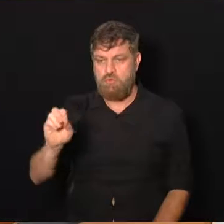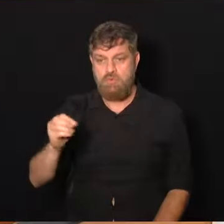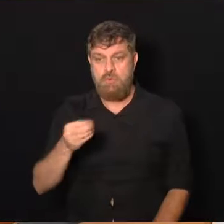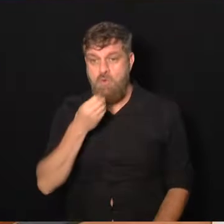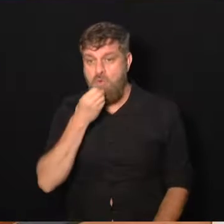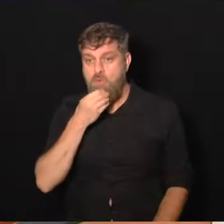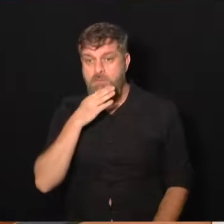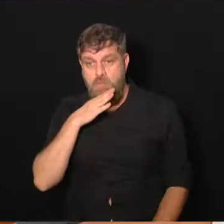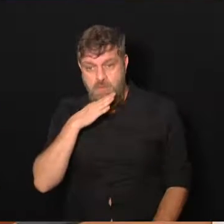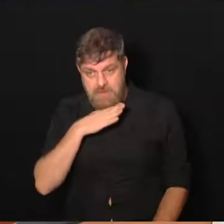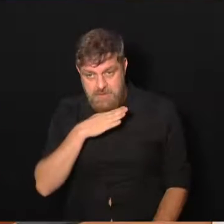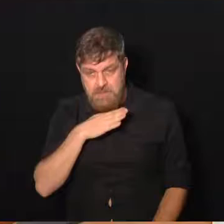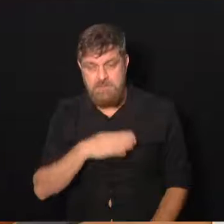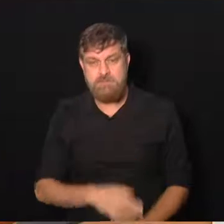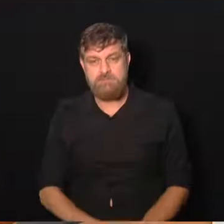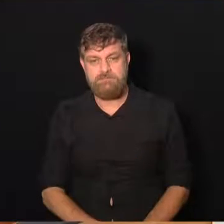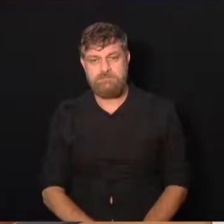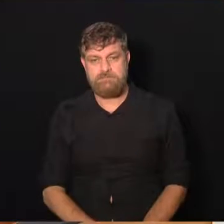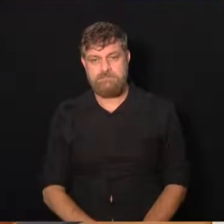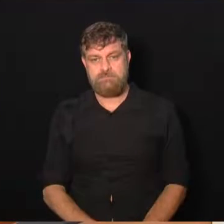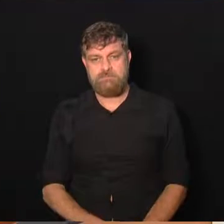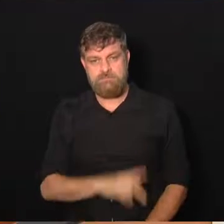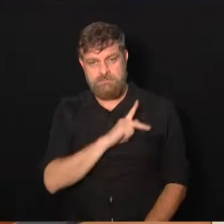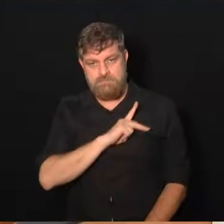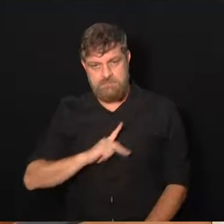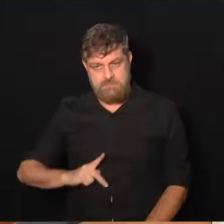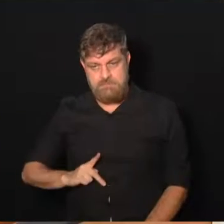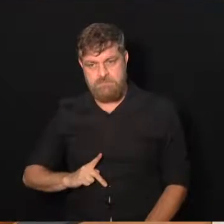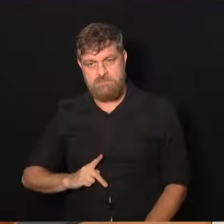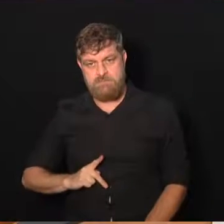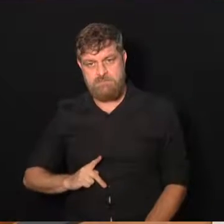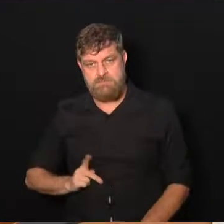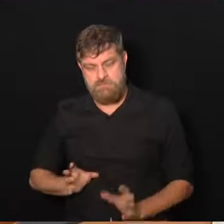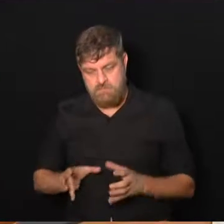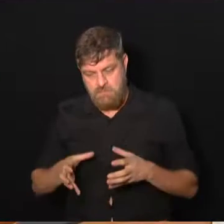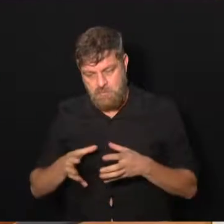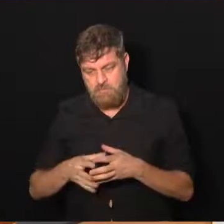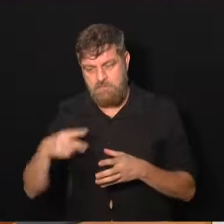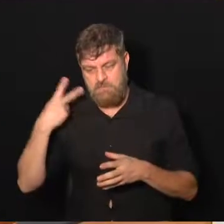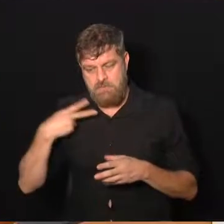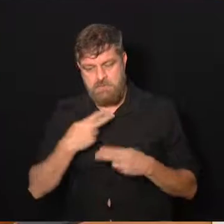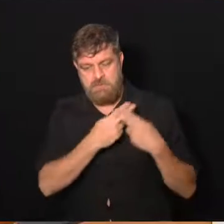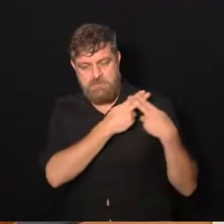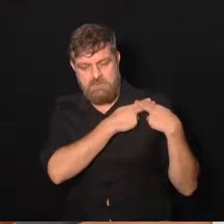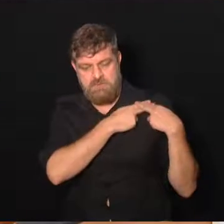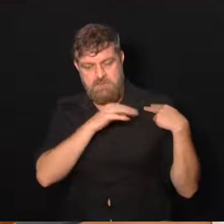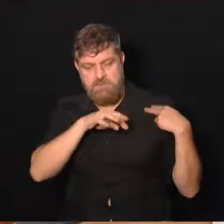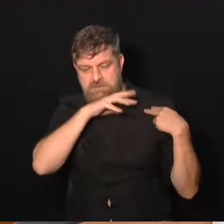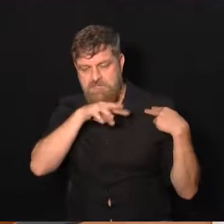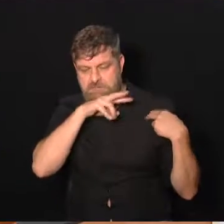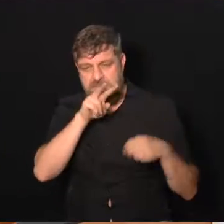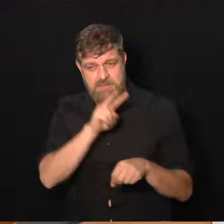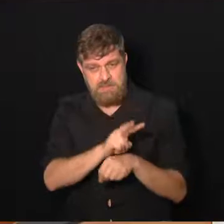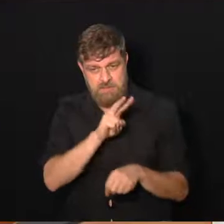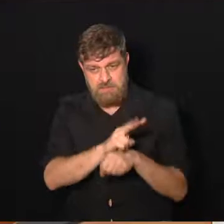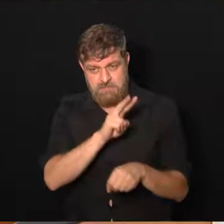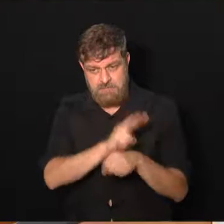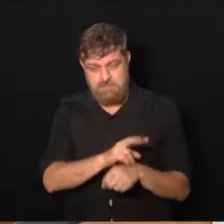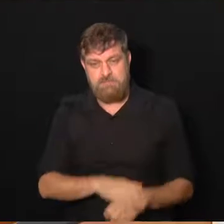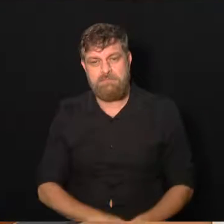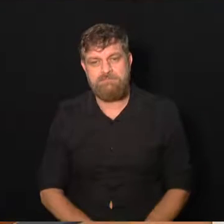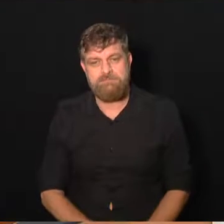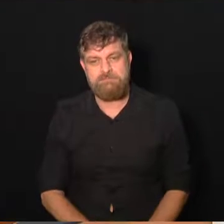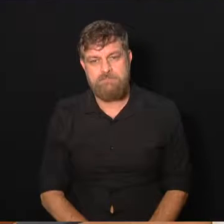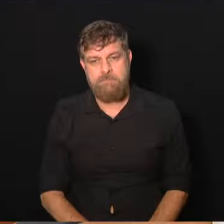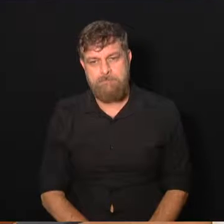tarde, vereador, presidente desta preciosa comissão que busca cuidar dos